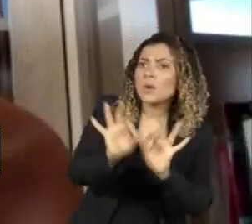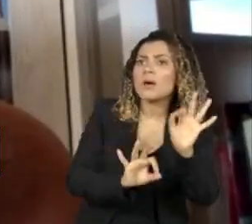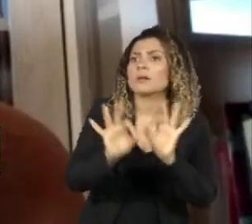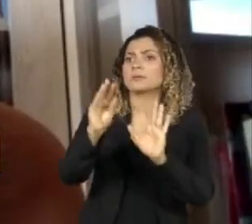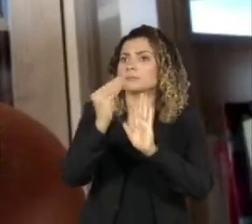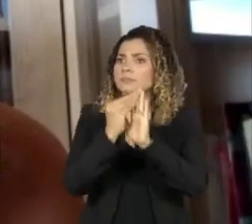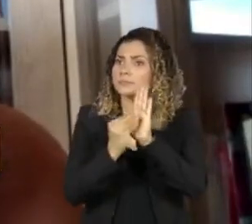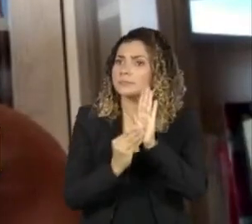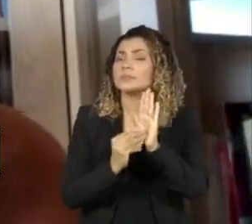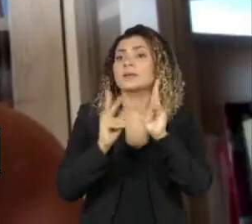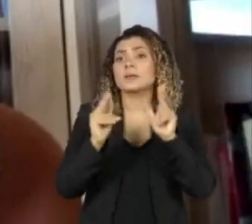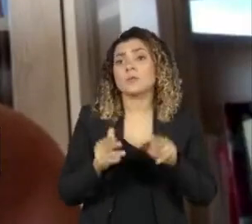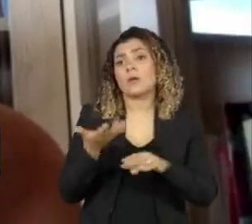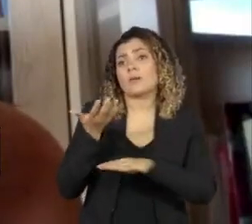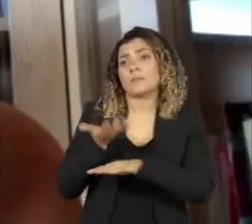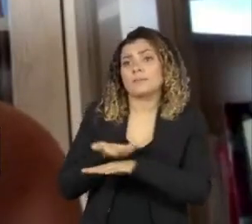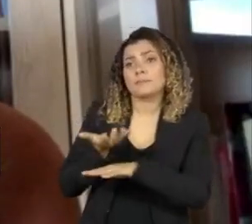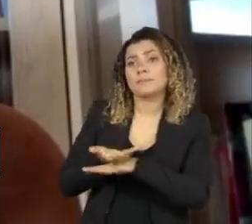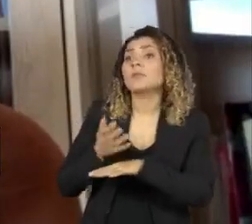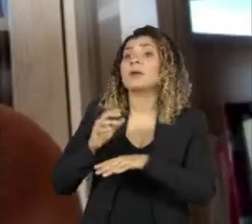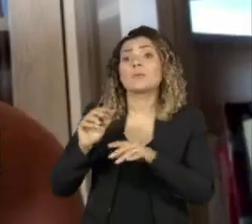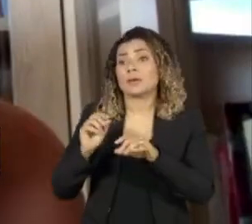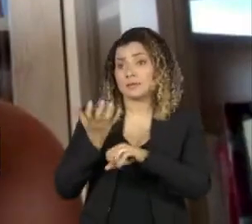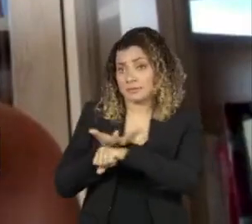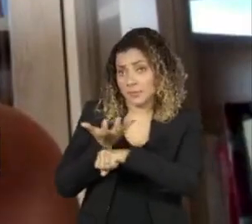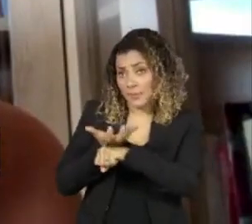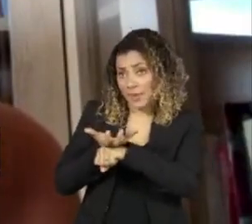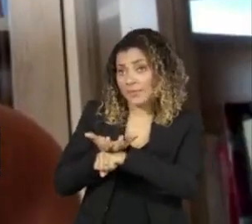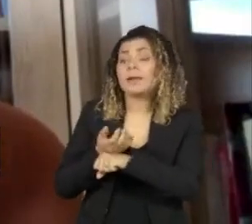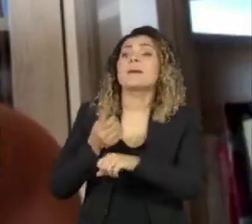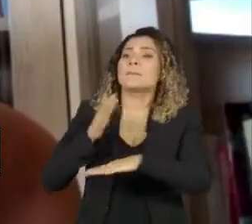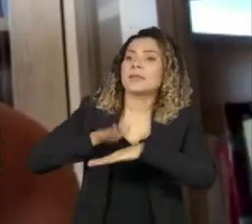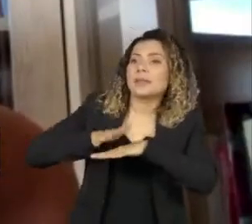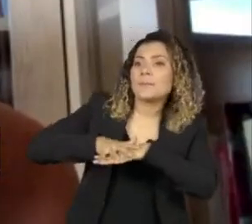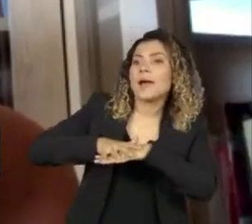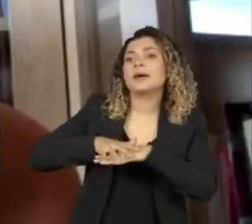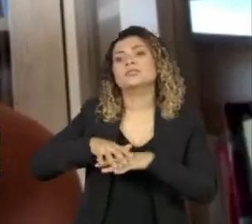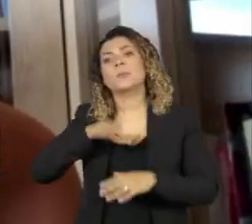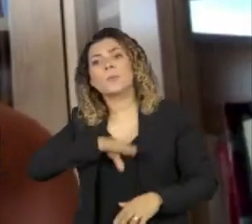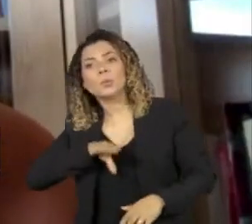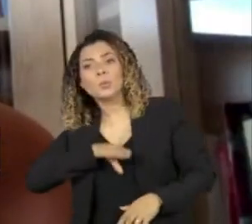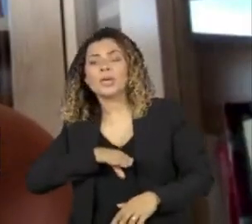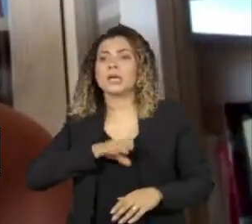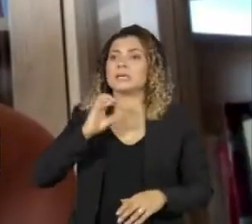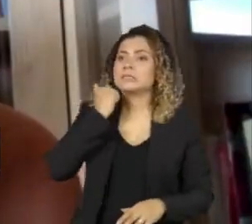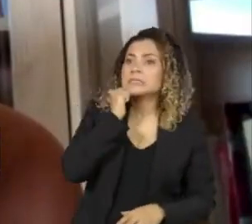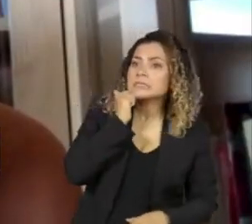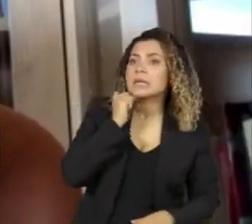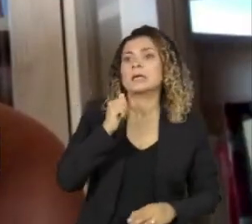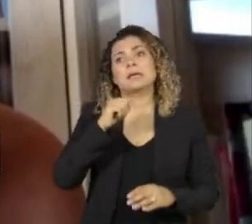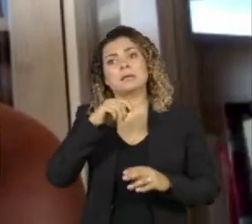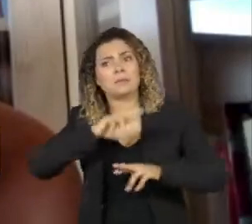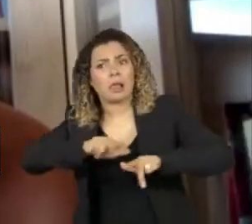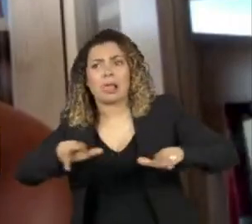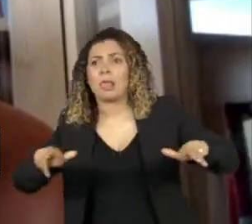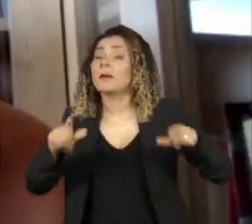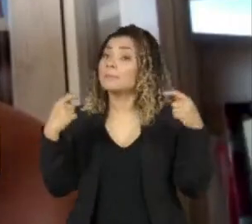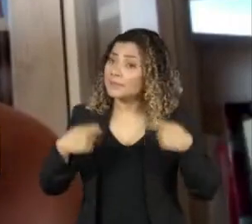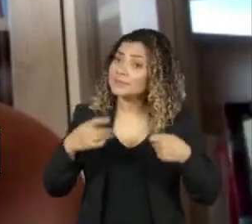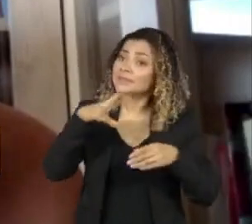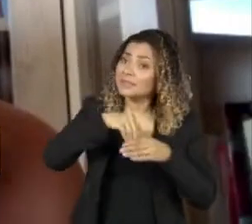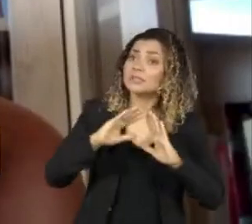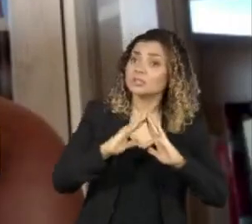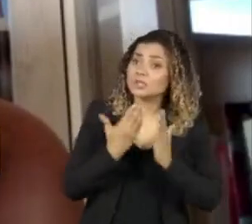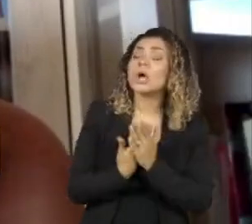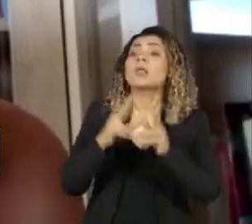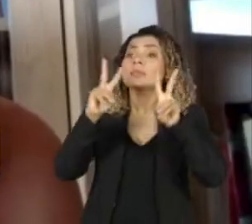organizado. Como a gente planeja matemática, ciências, português, a gente também precisa planejar um programa de convivência nas escolas para